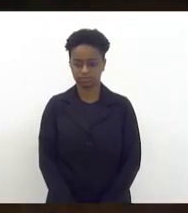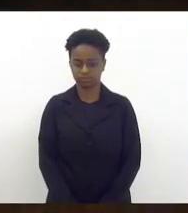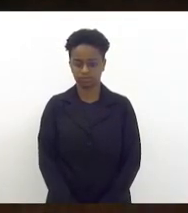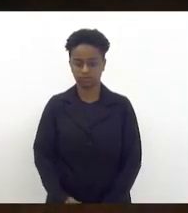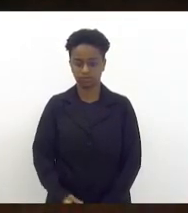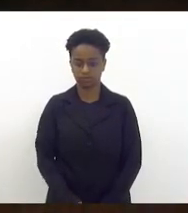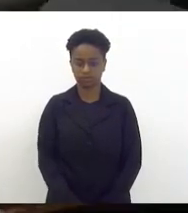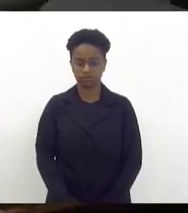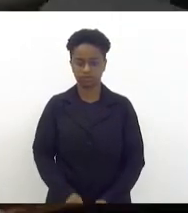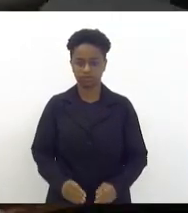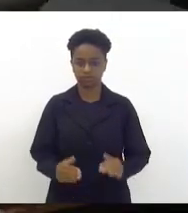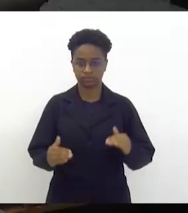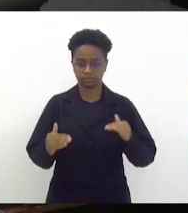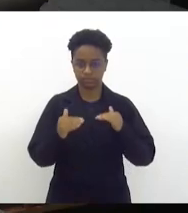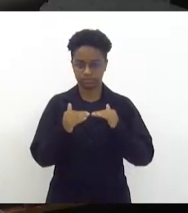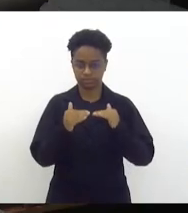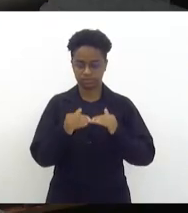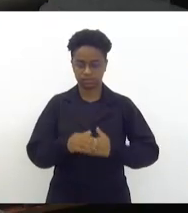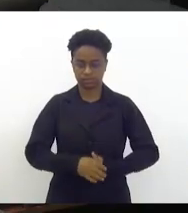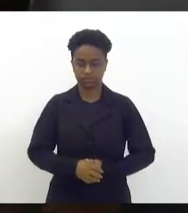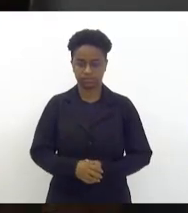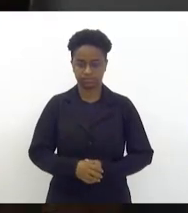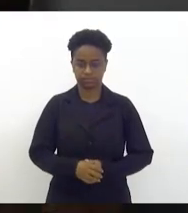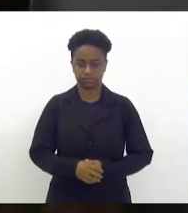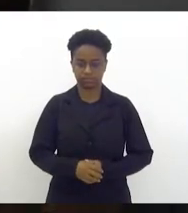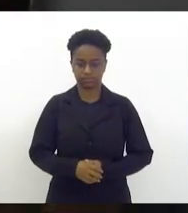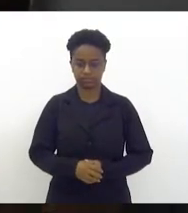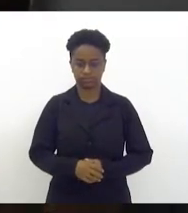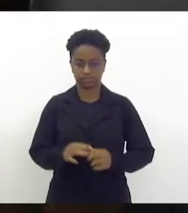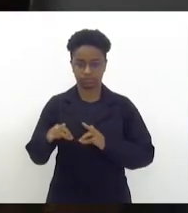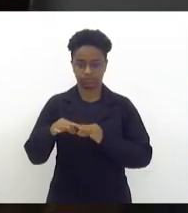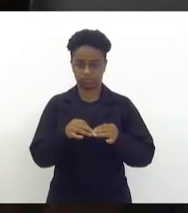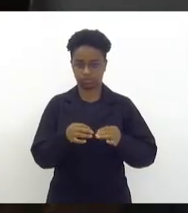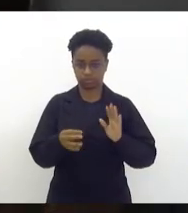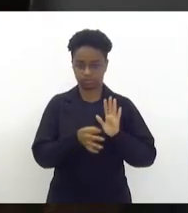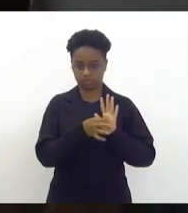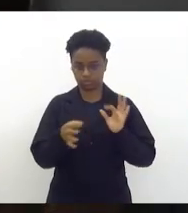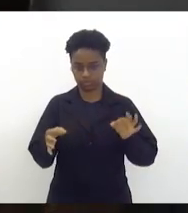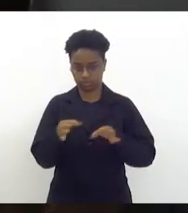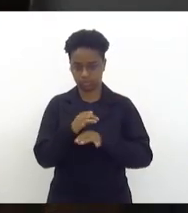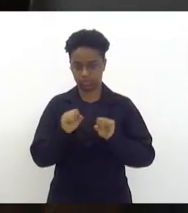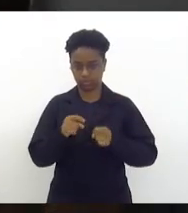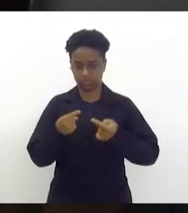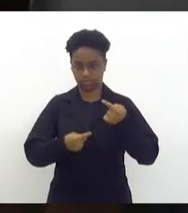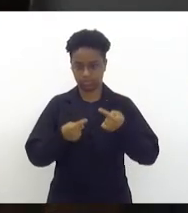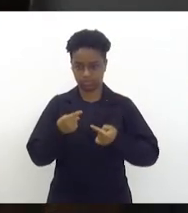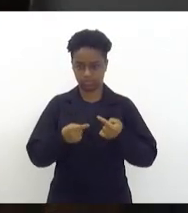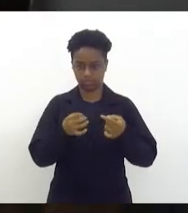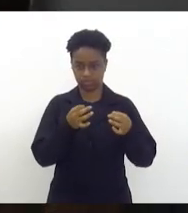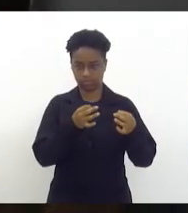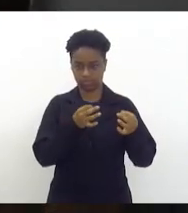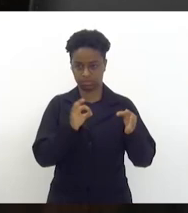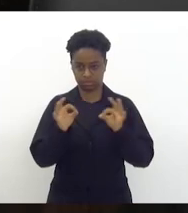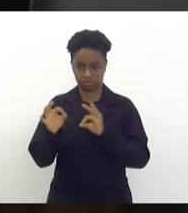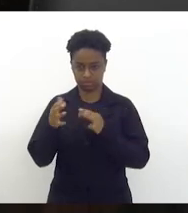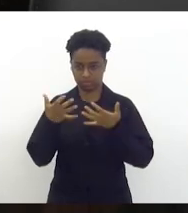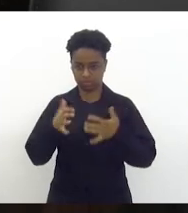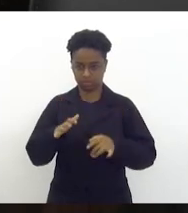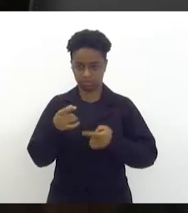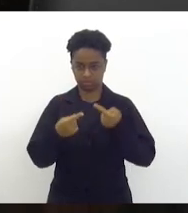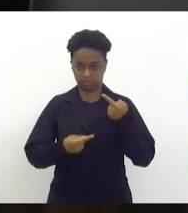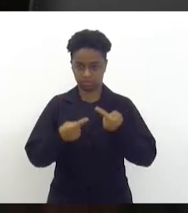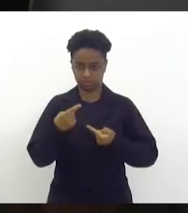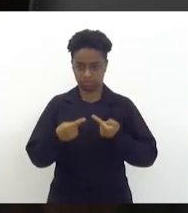Parecer favorável. Com os pareceres emitidos, em discussão. Não havendo quem